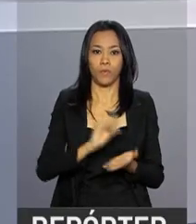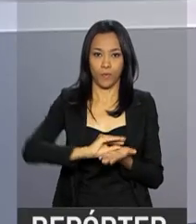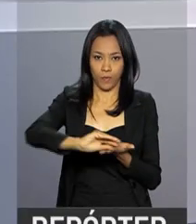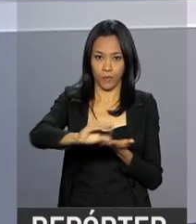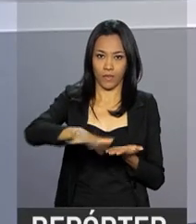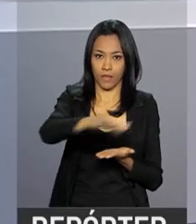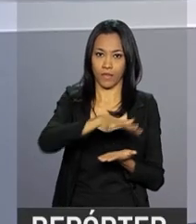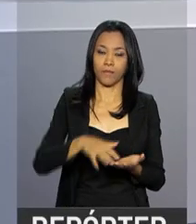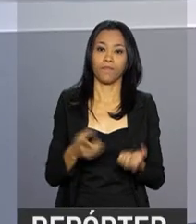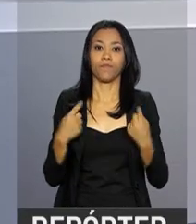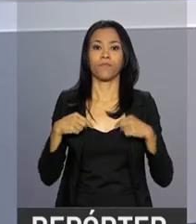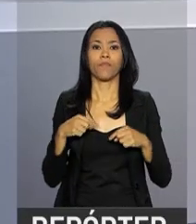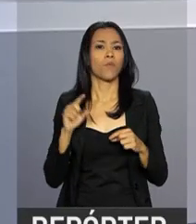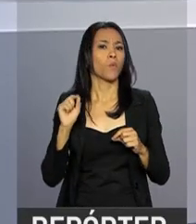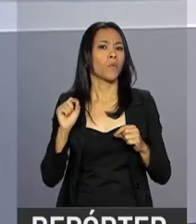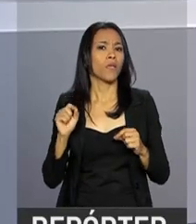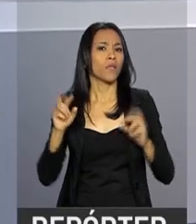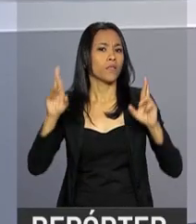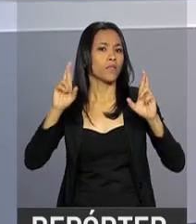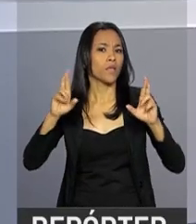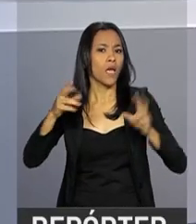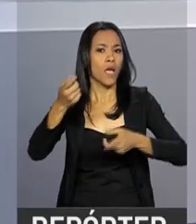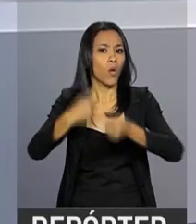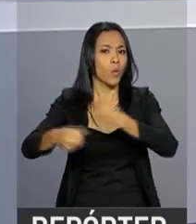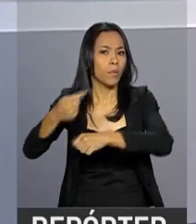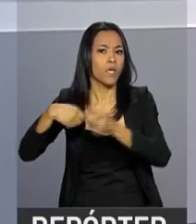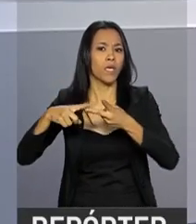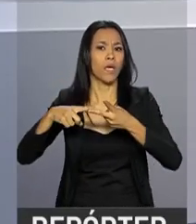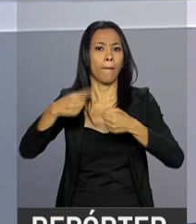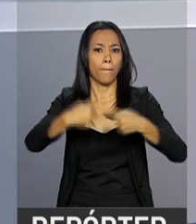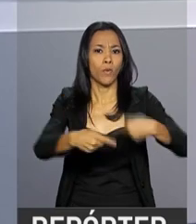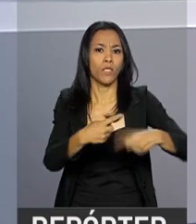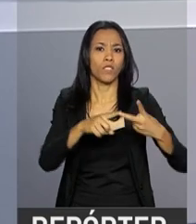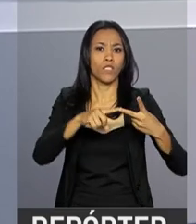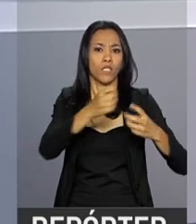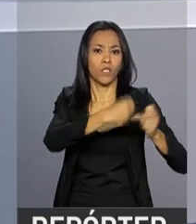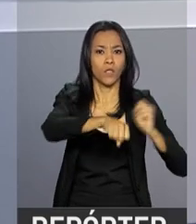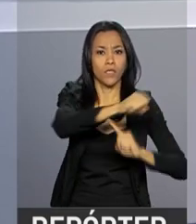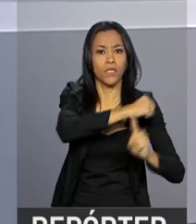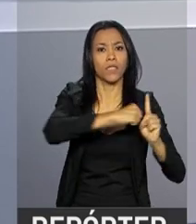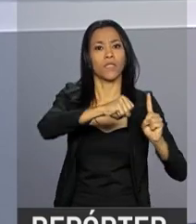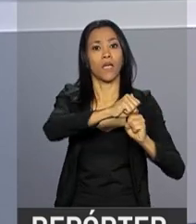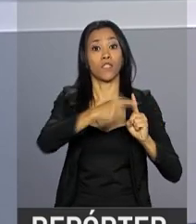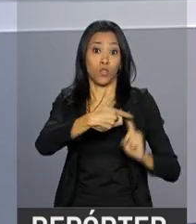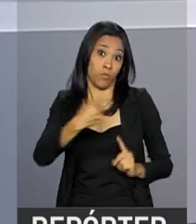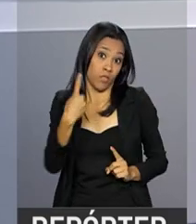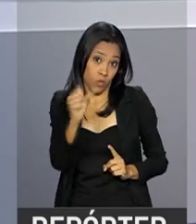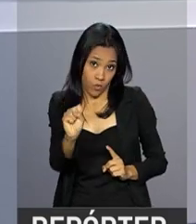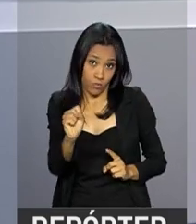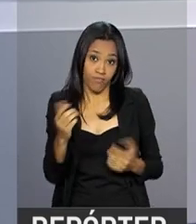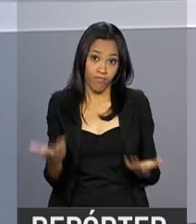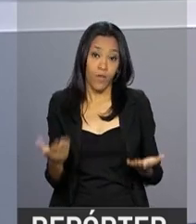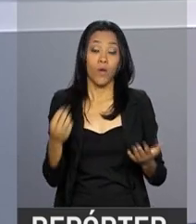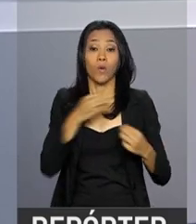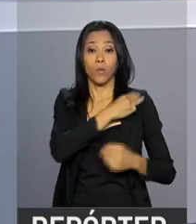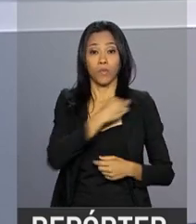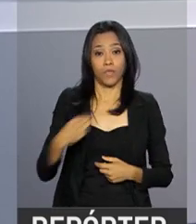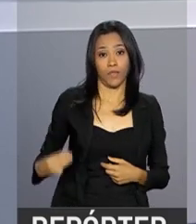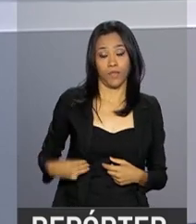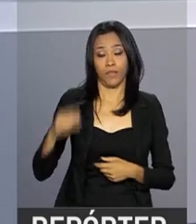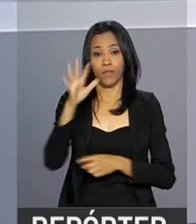o que esperar da economia da política e da sociedade em 2018 o ministro da fazenda henrique meirelles